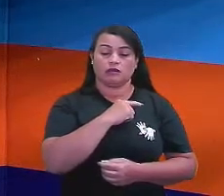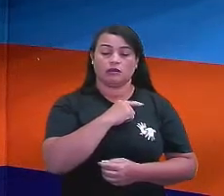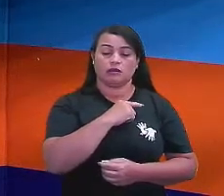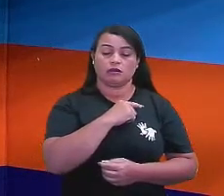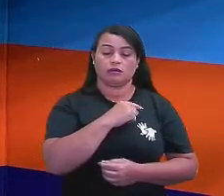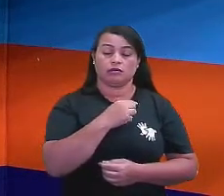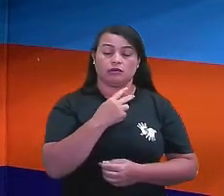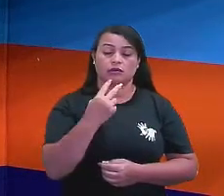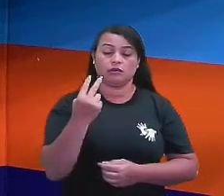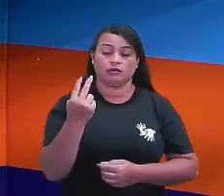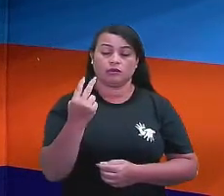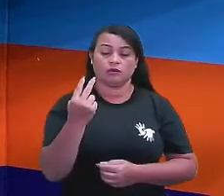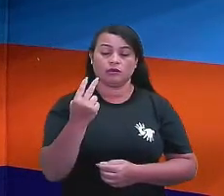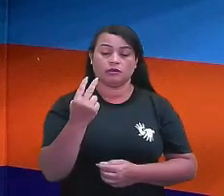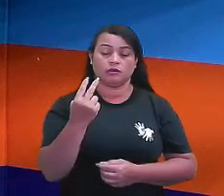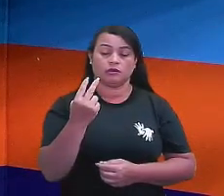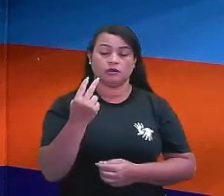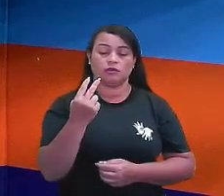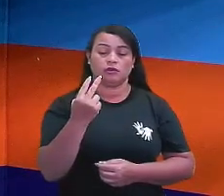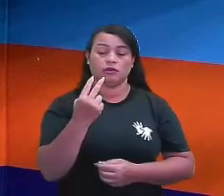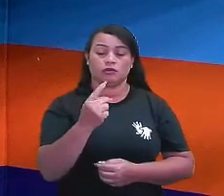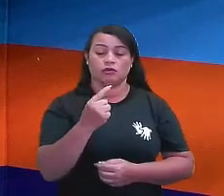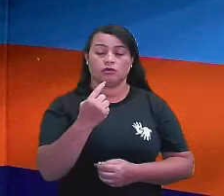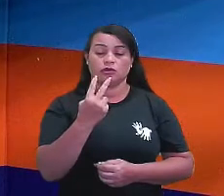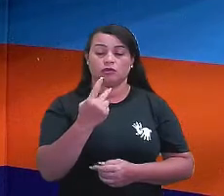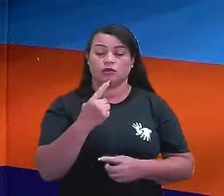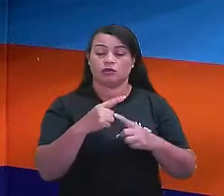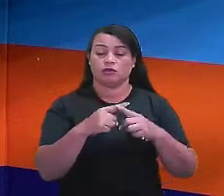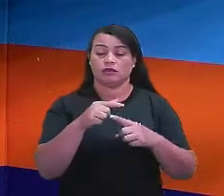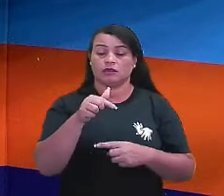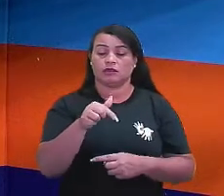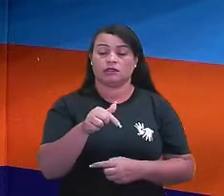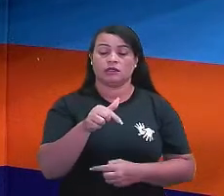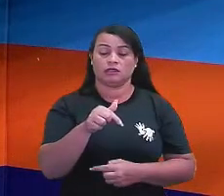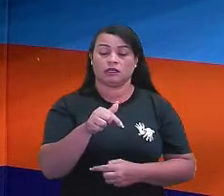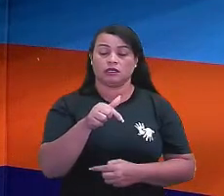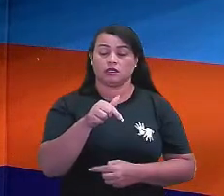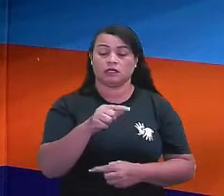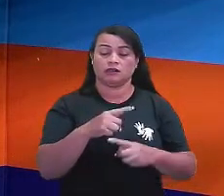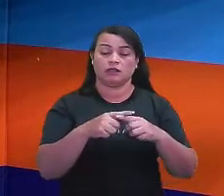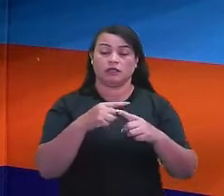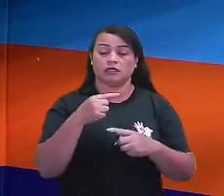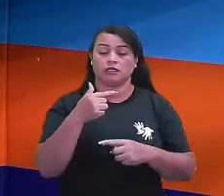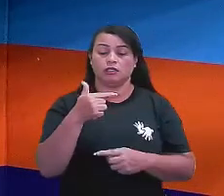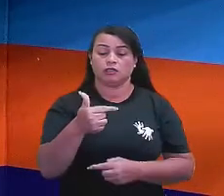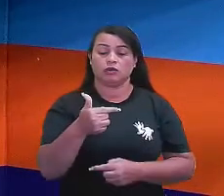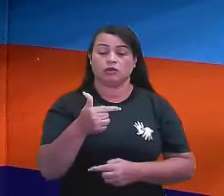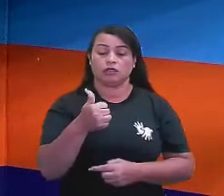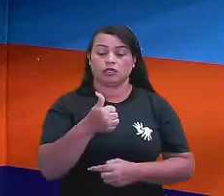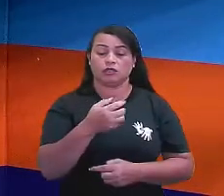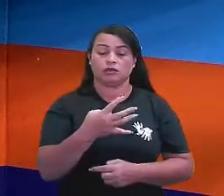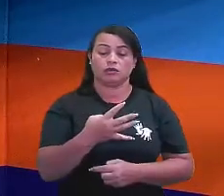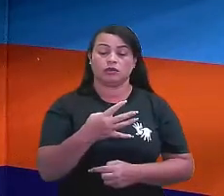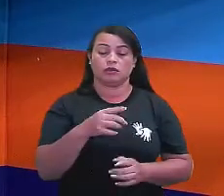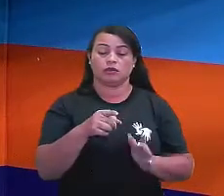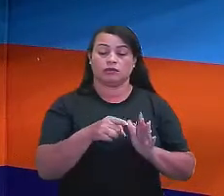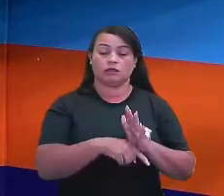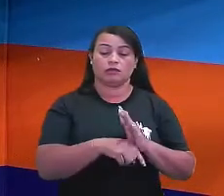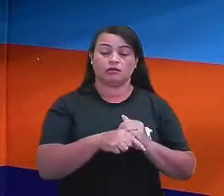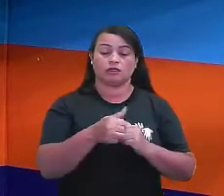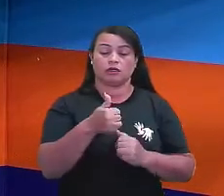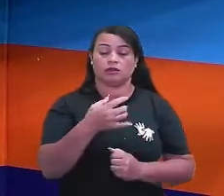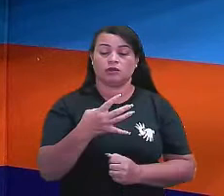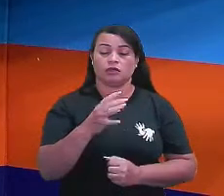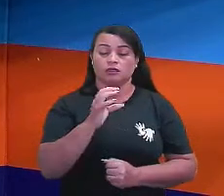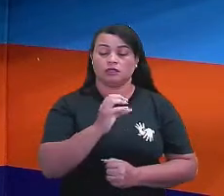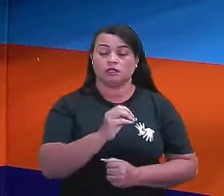já boto 2 aqui, ó. 2 vezes 7, ou 7 vezes 2. 14. 14 menos 14, 0.